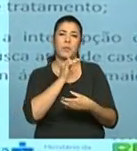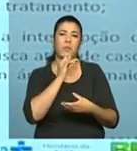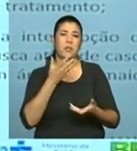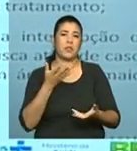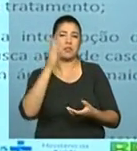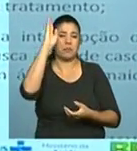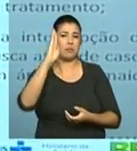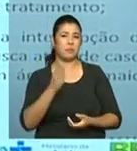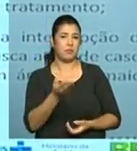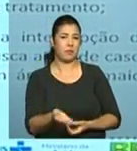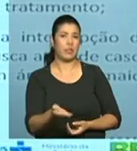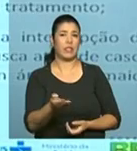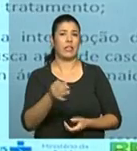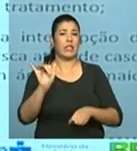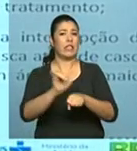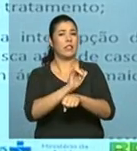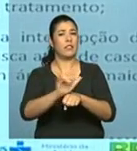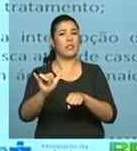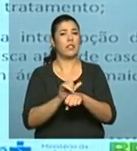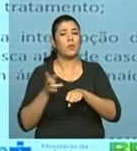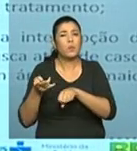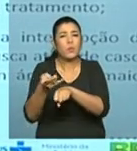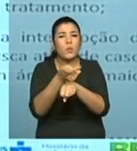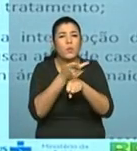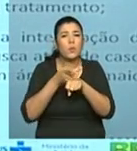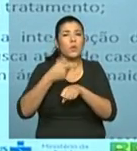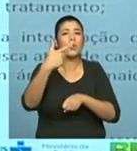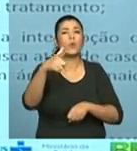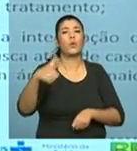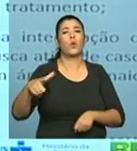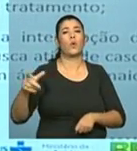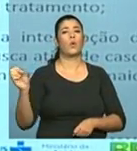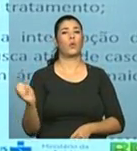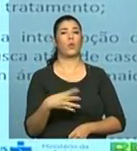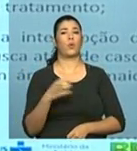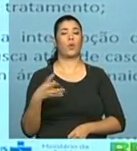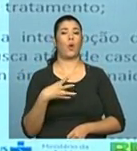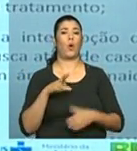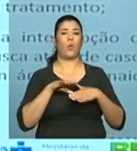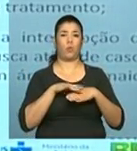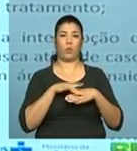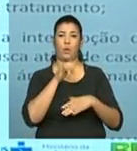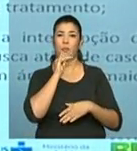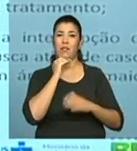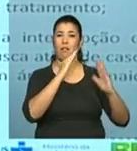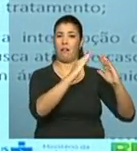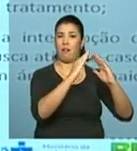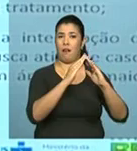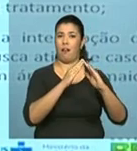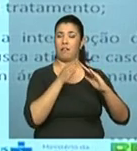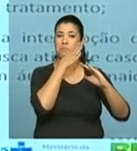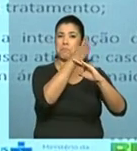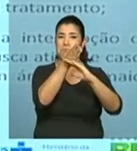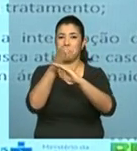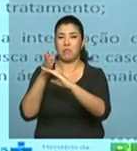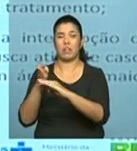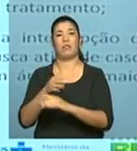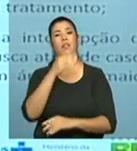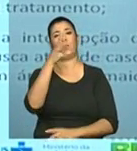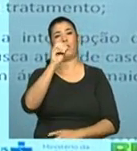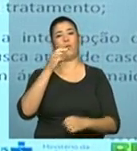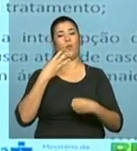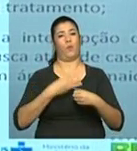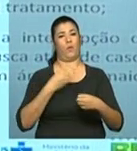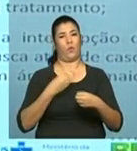por exemplo, a estratégia de busca de casos novos casa a casa. Então, atualmente, nós temos em 40 municípios